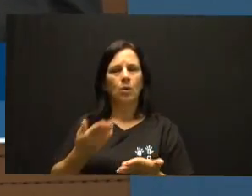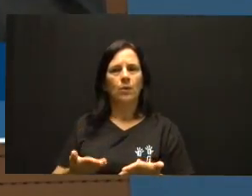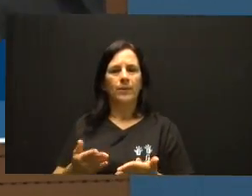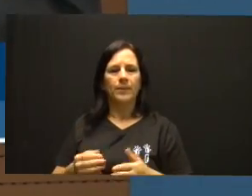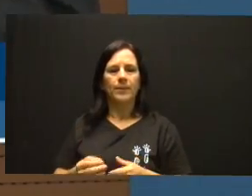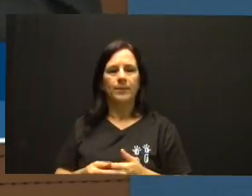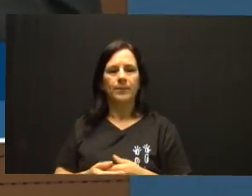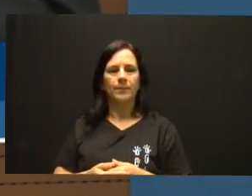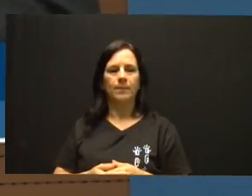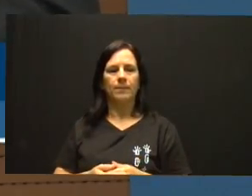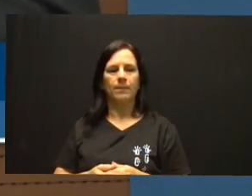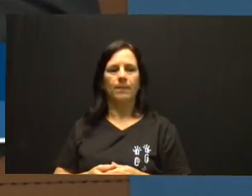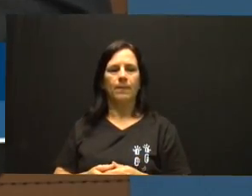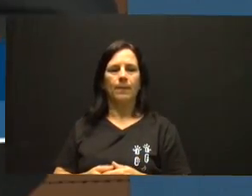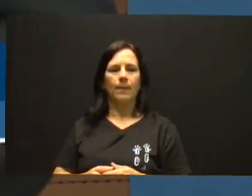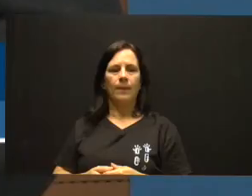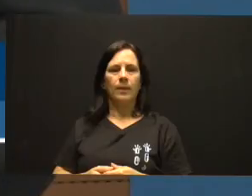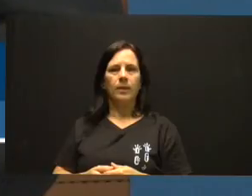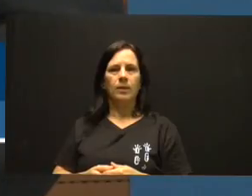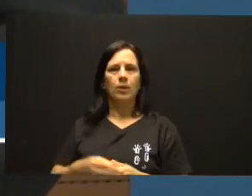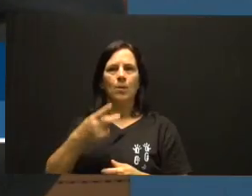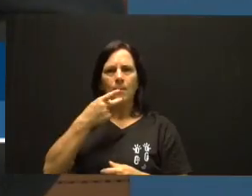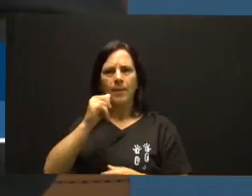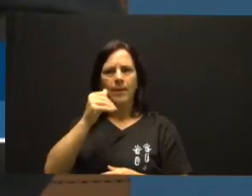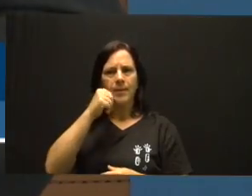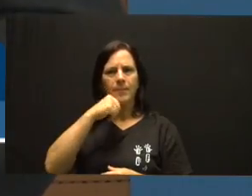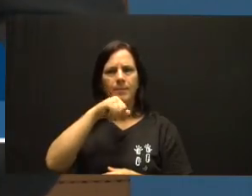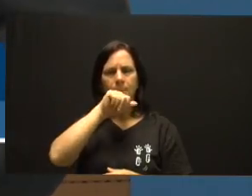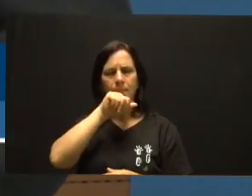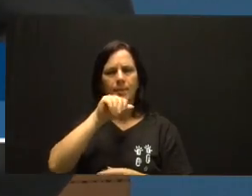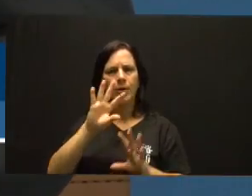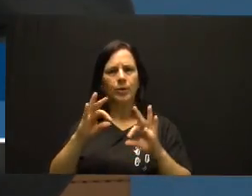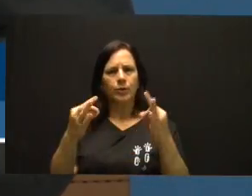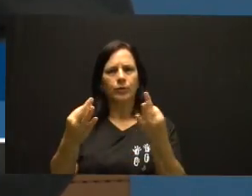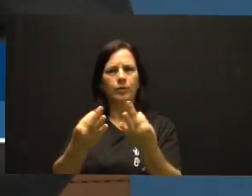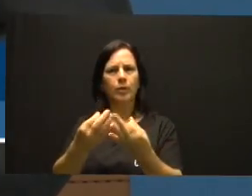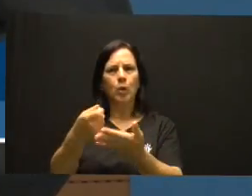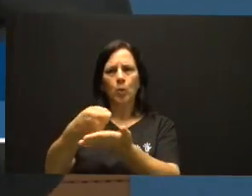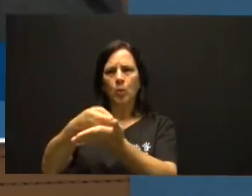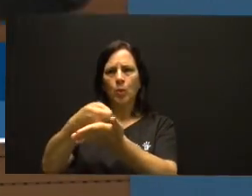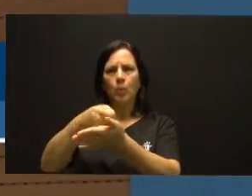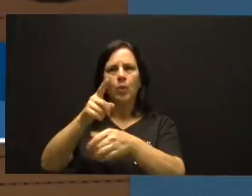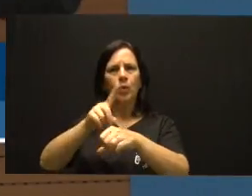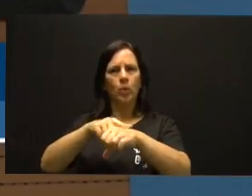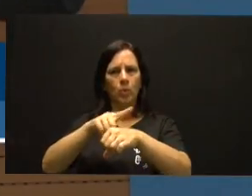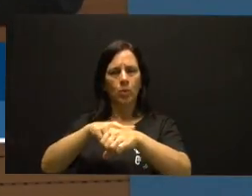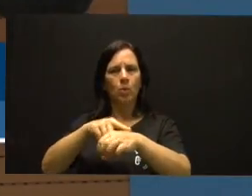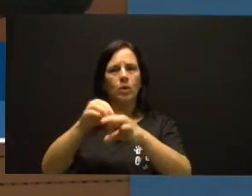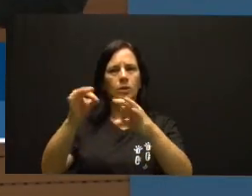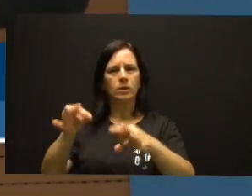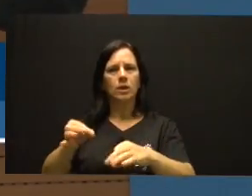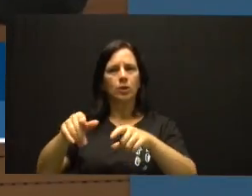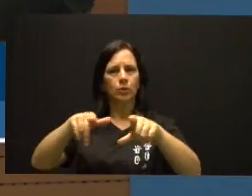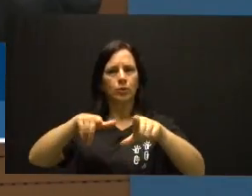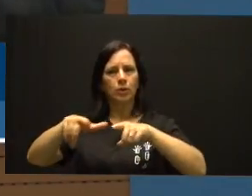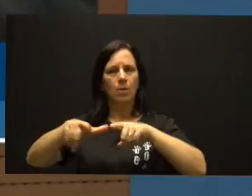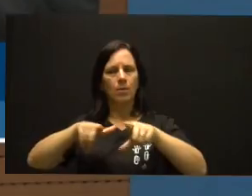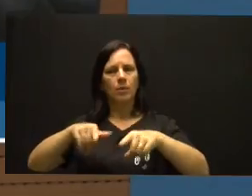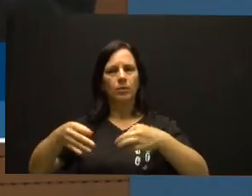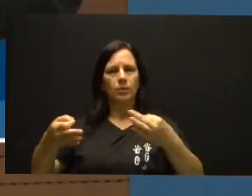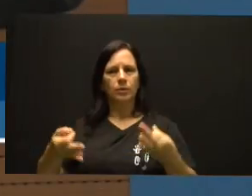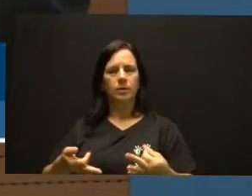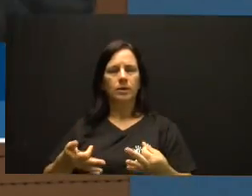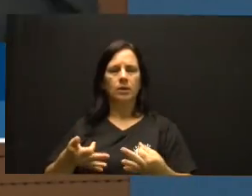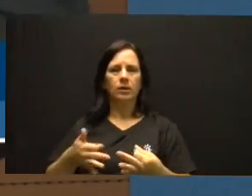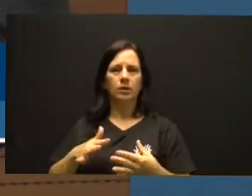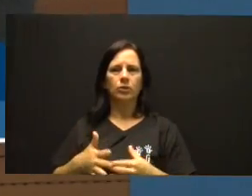por questão de justiça, são pais e mães de família também que cumpriram os horários. E não entro no mérito aqui da questão, quando se